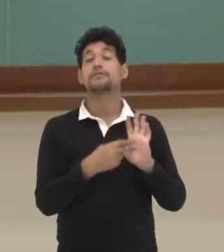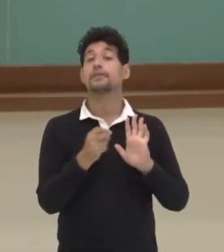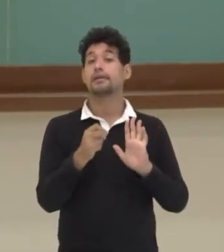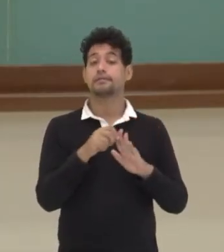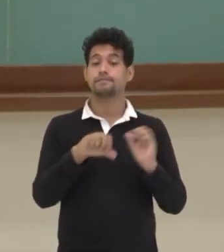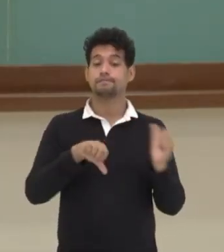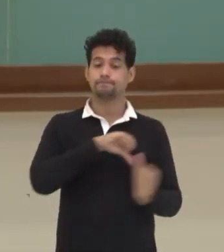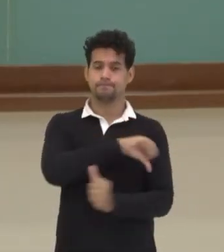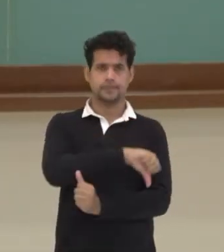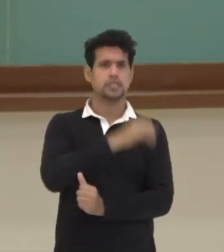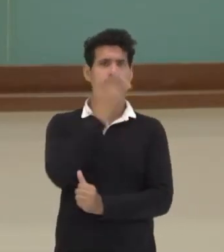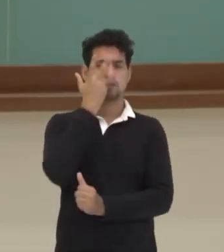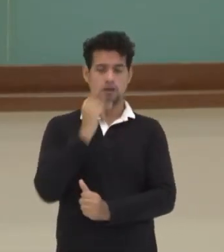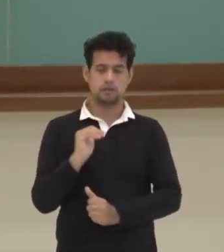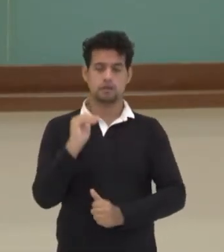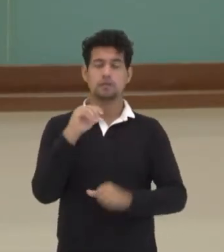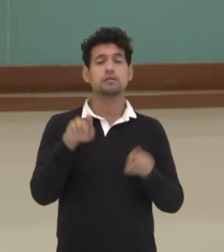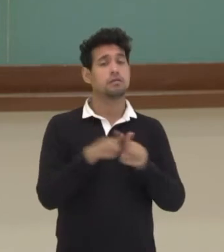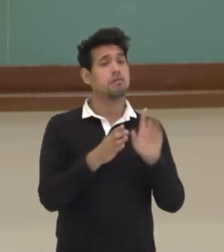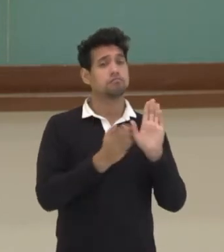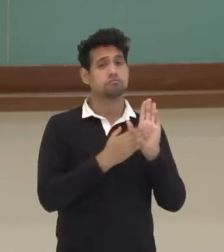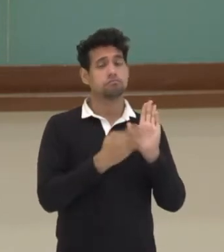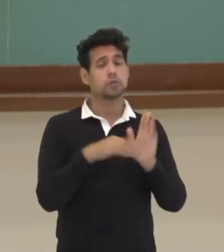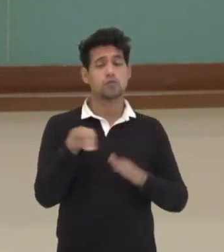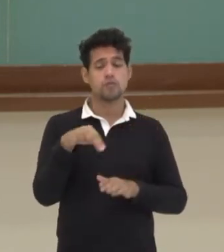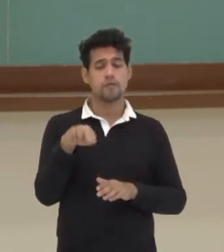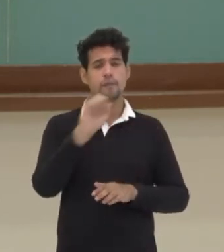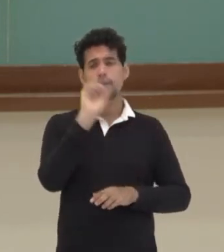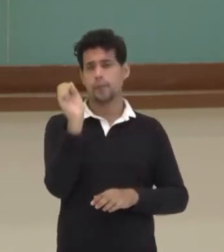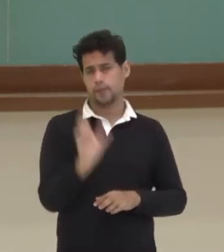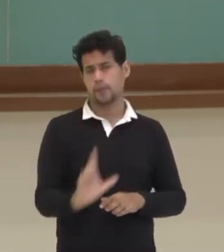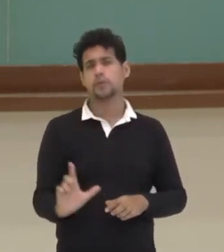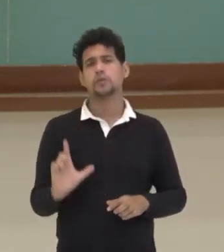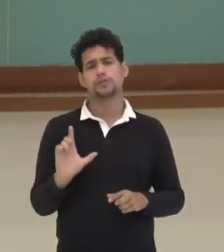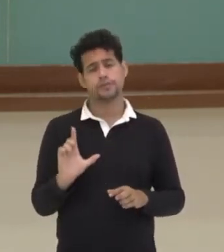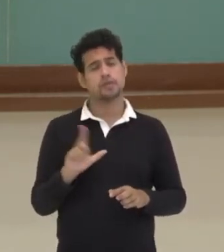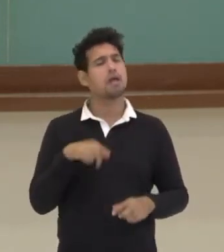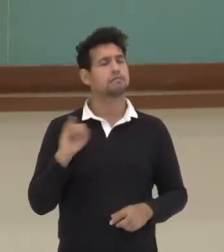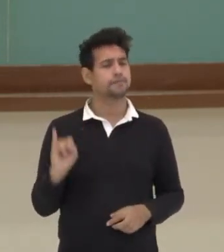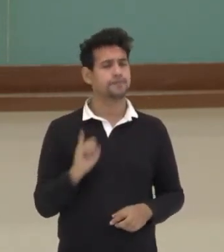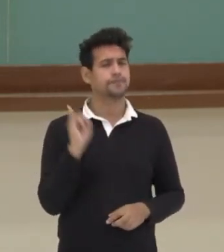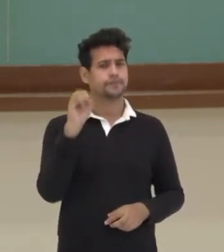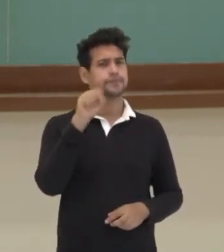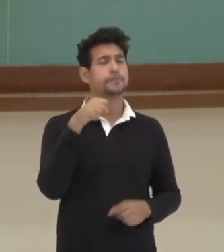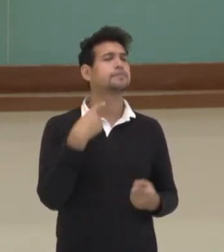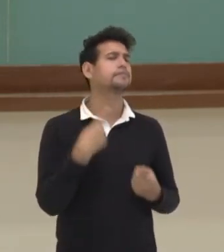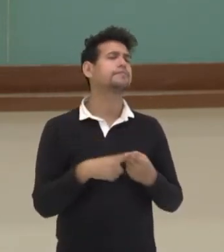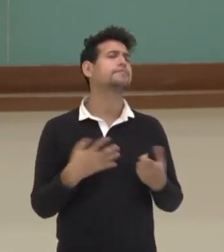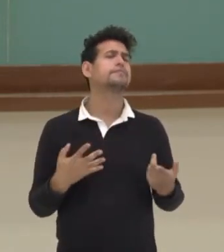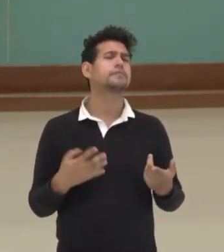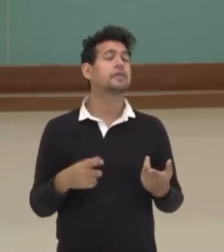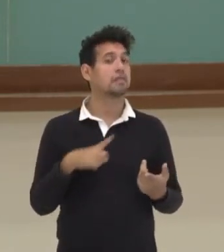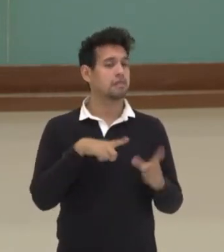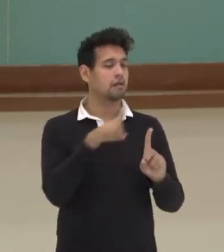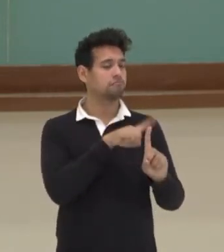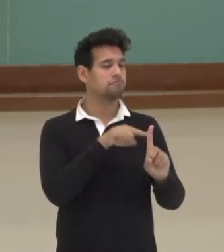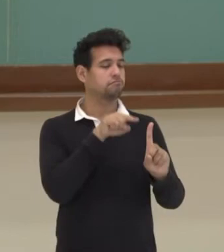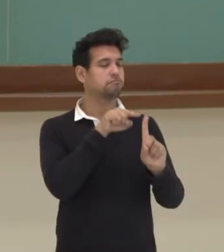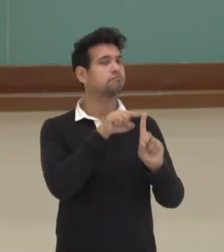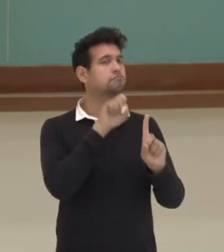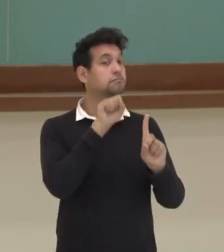versão infanto-juvenil da campanha do Novembro Azul. Muito importante porque ele tem o objetivo